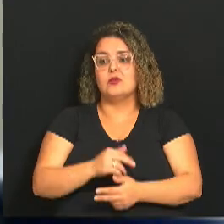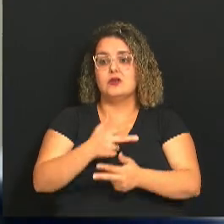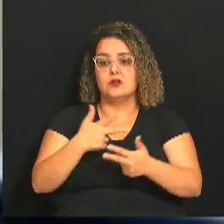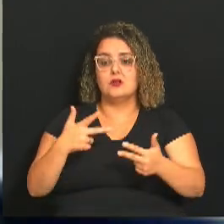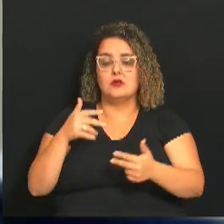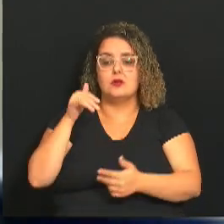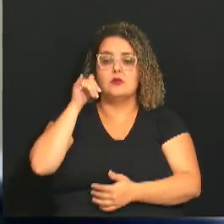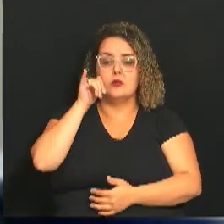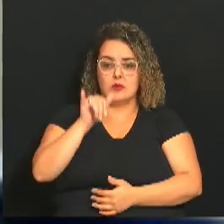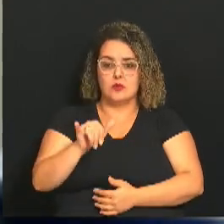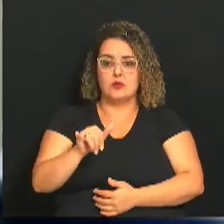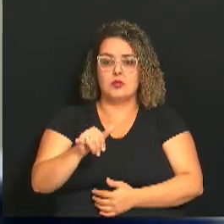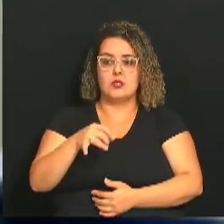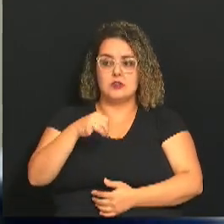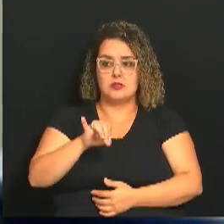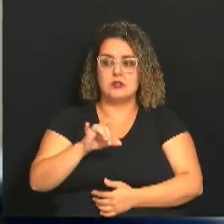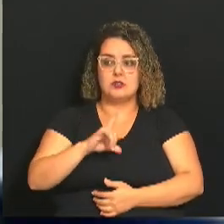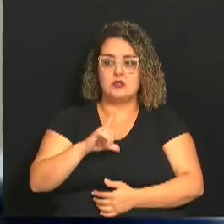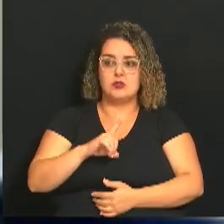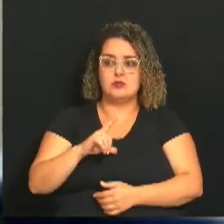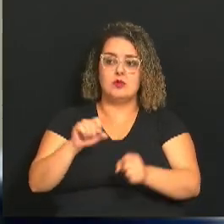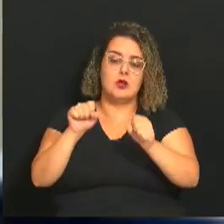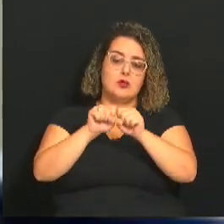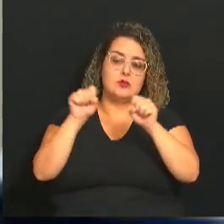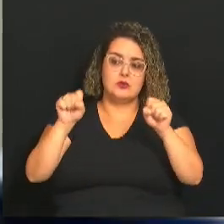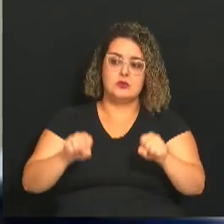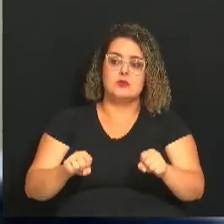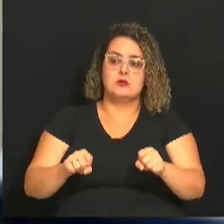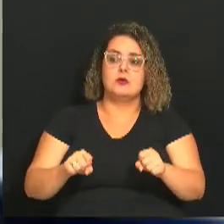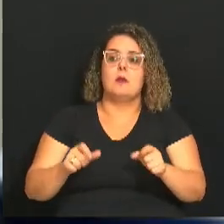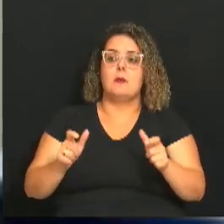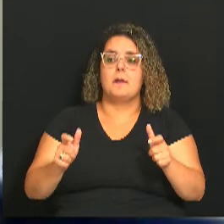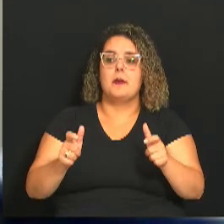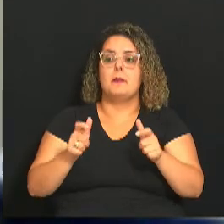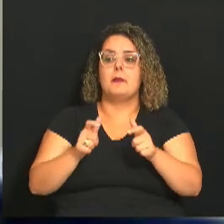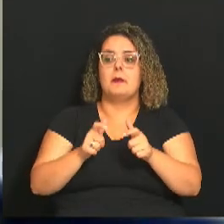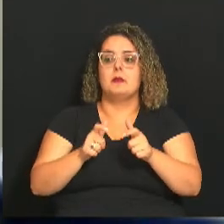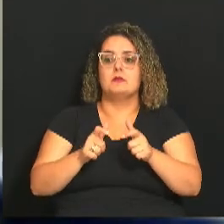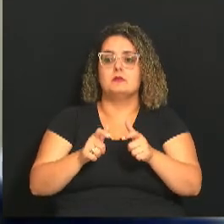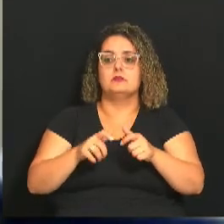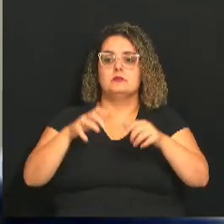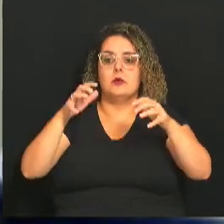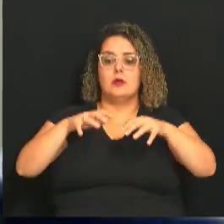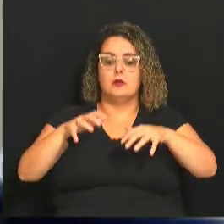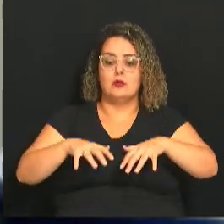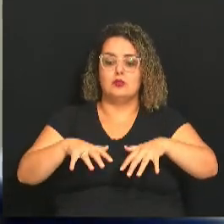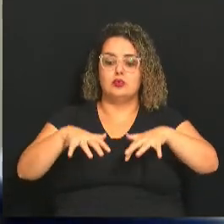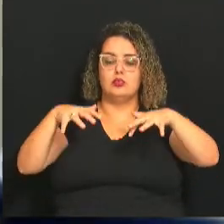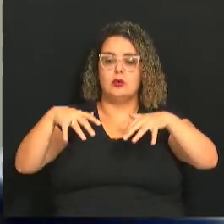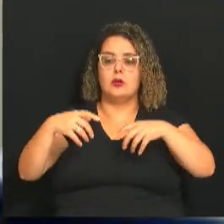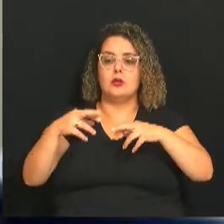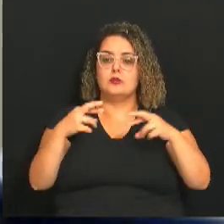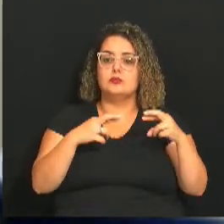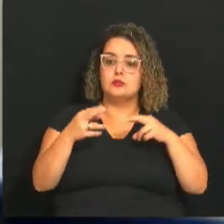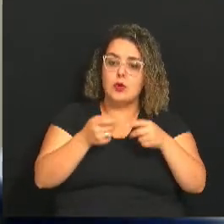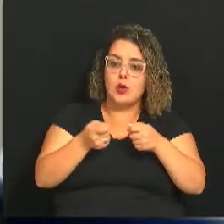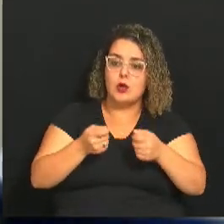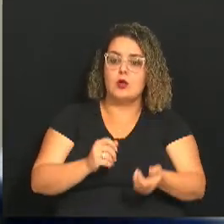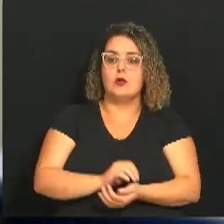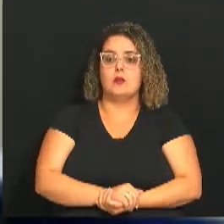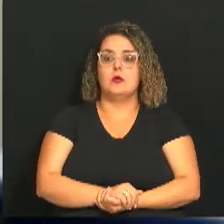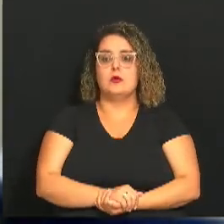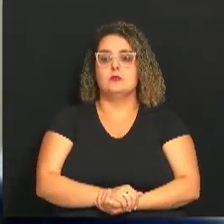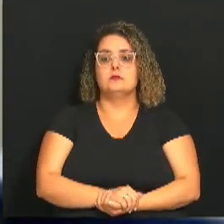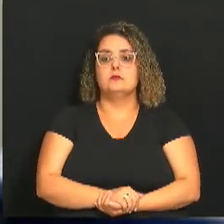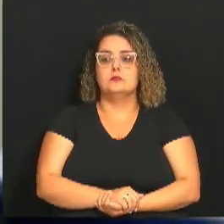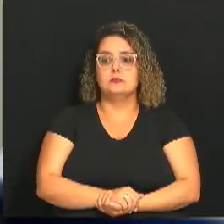evitado se você tiver aí um sistema aí de diminuição desses pontos de enchentes e também do monitoramento, né? Queria colocar